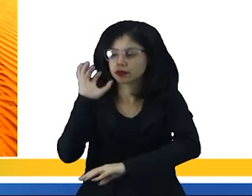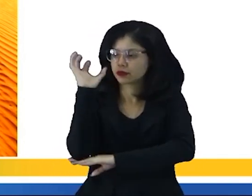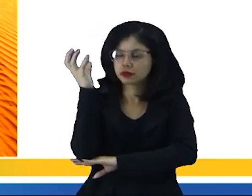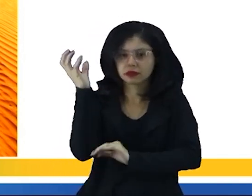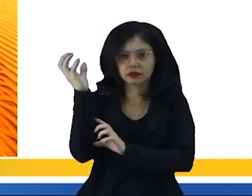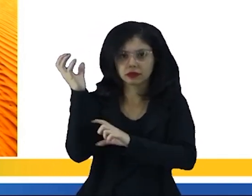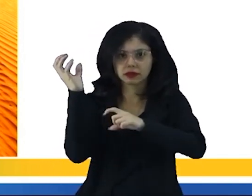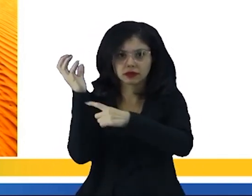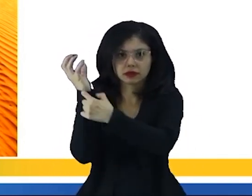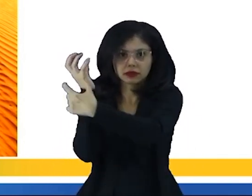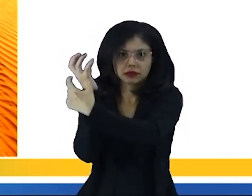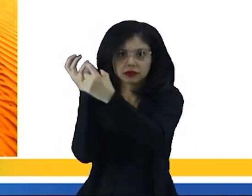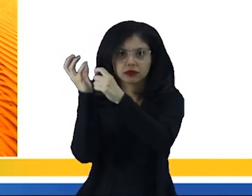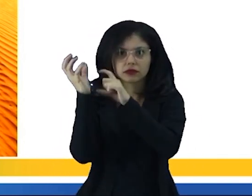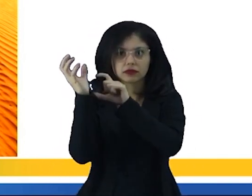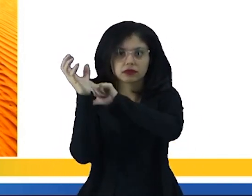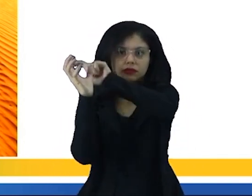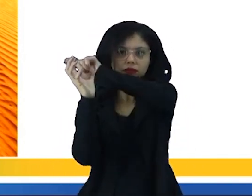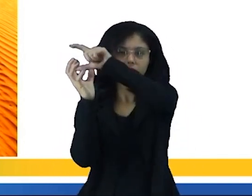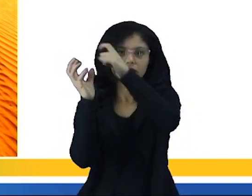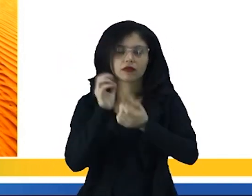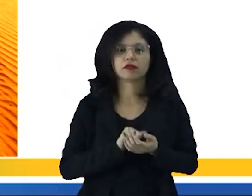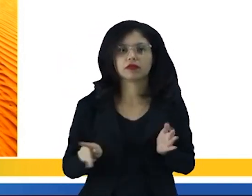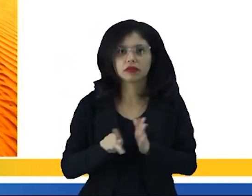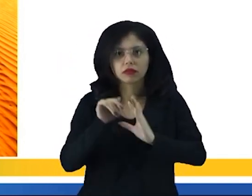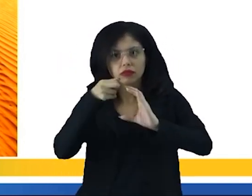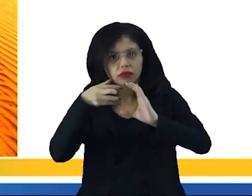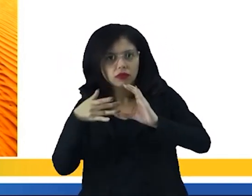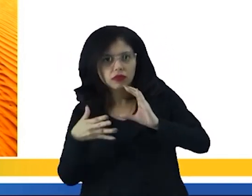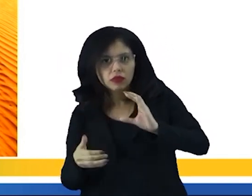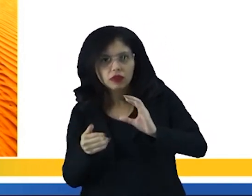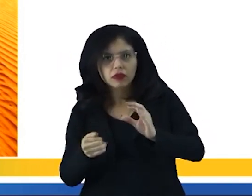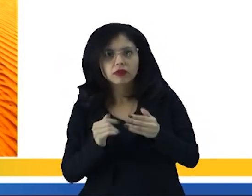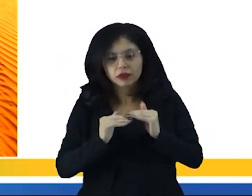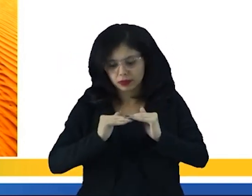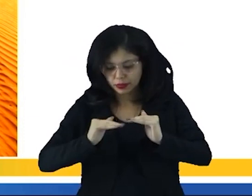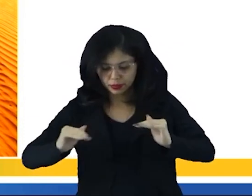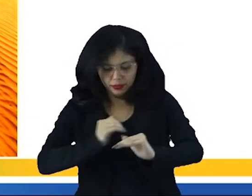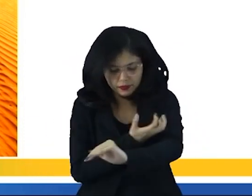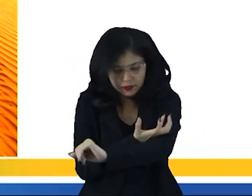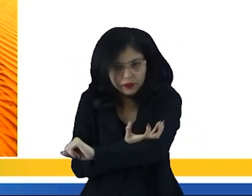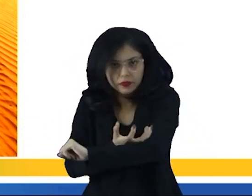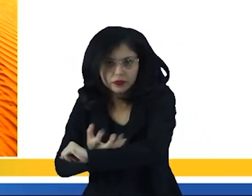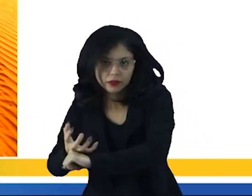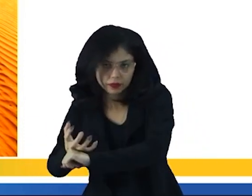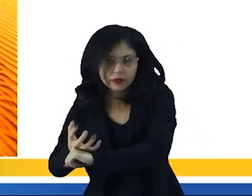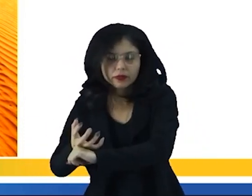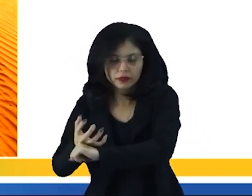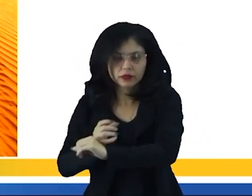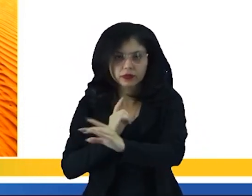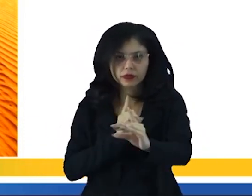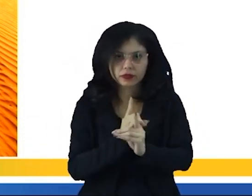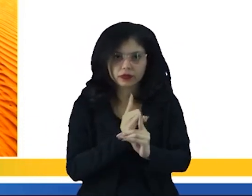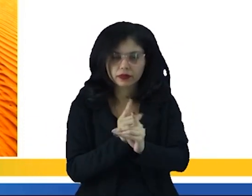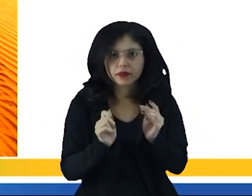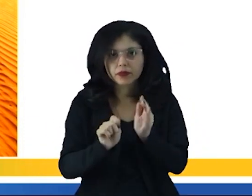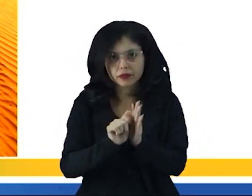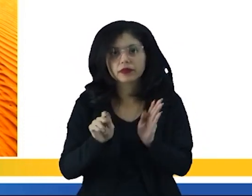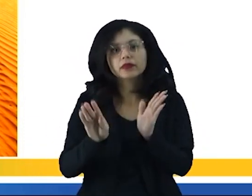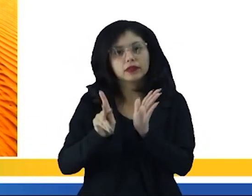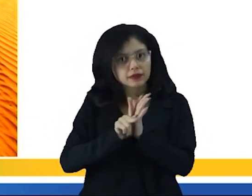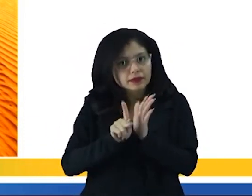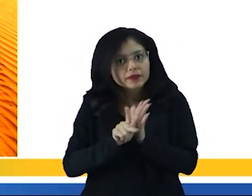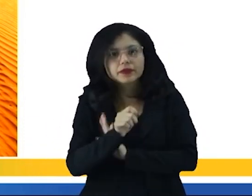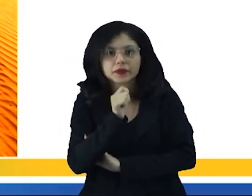mesmo algumas espécies, digamos assim, rasteiras, que você consegue também identificar nas